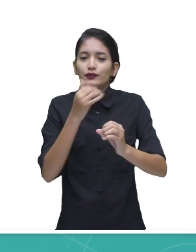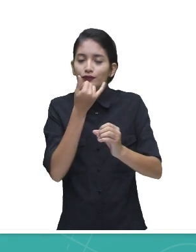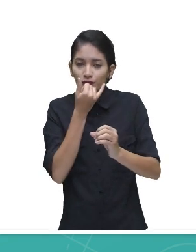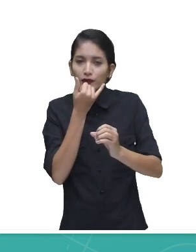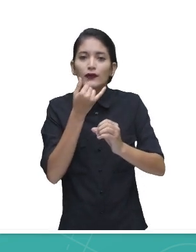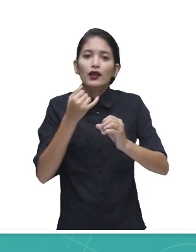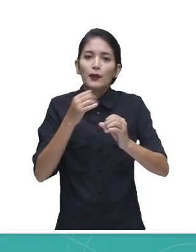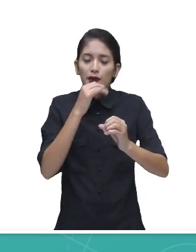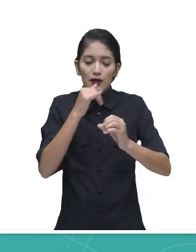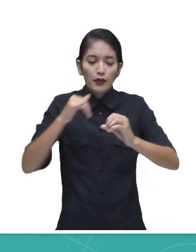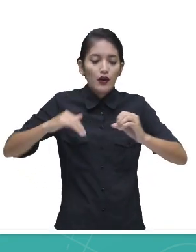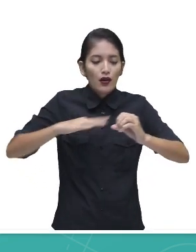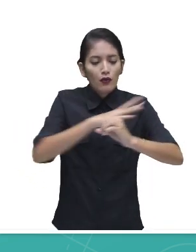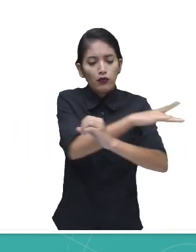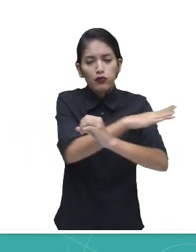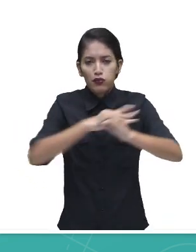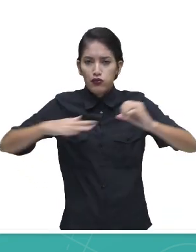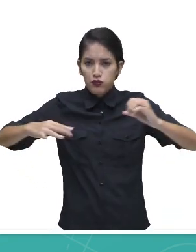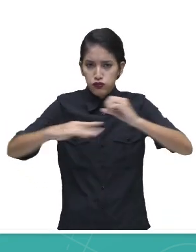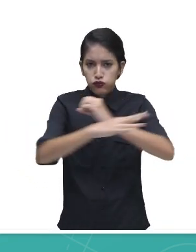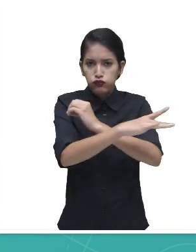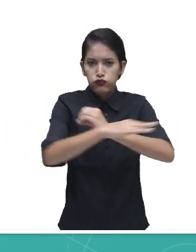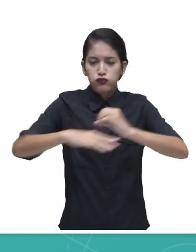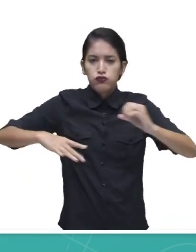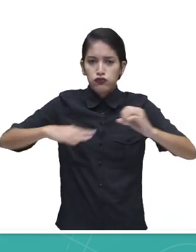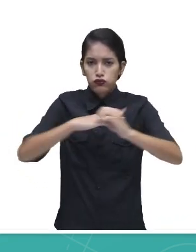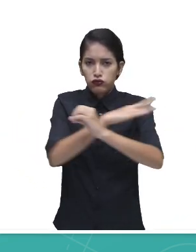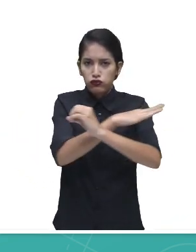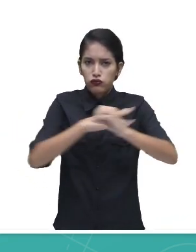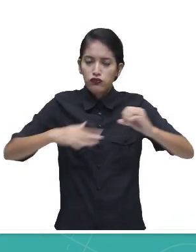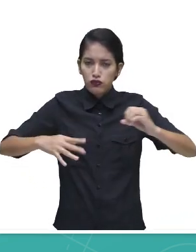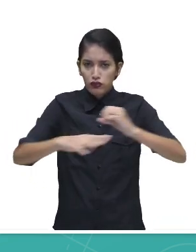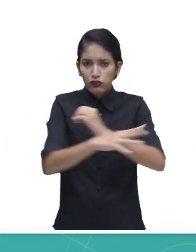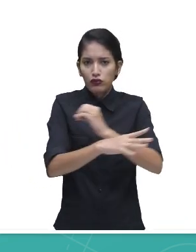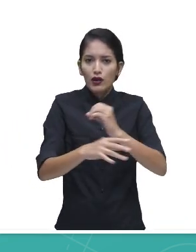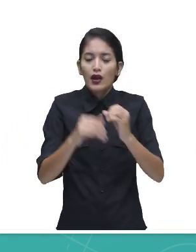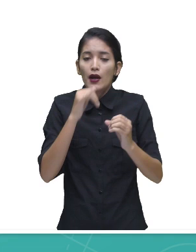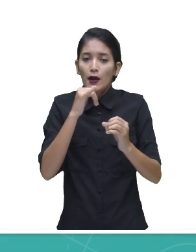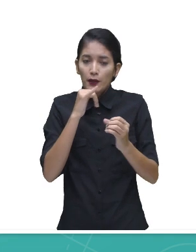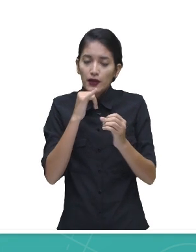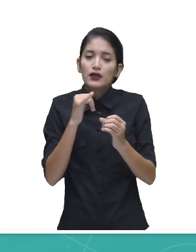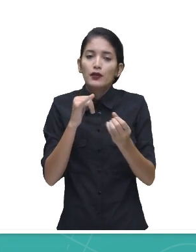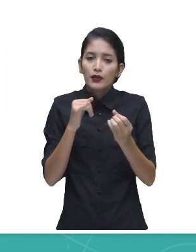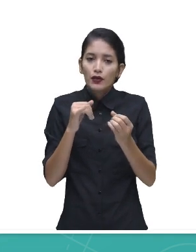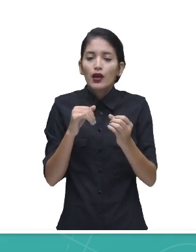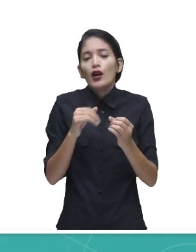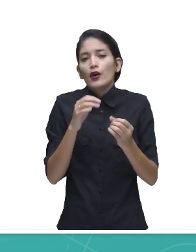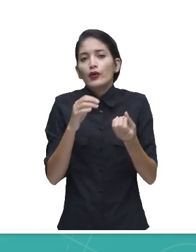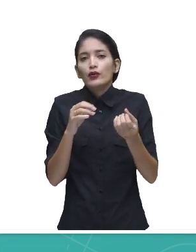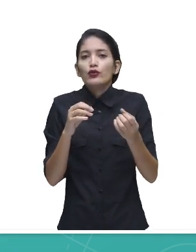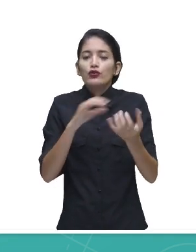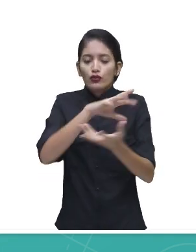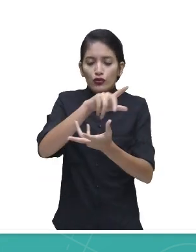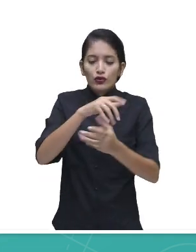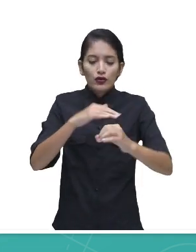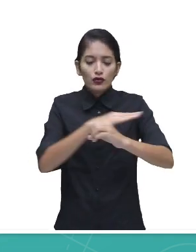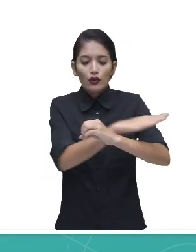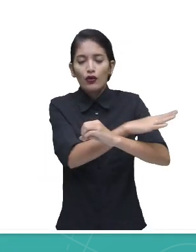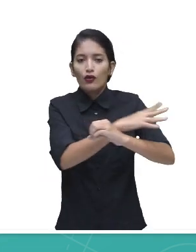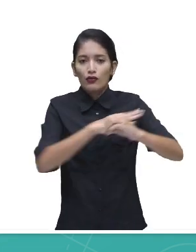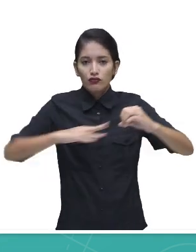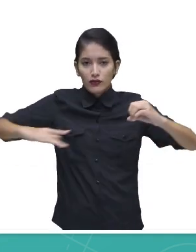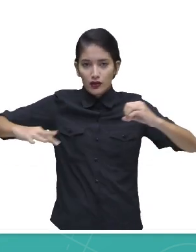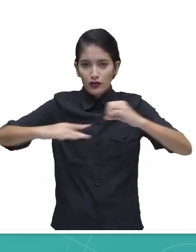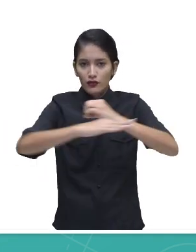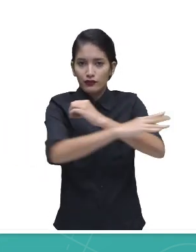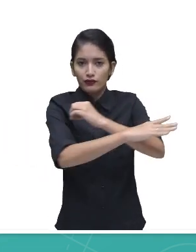se eu tivesse círculo, é como se o Sol tivesse aqui e em círculo os planetas estariam girando dessa